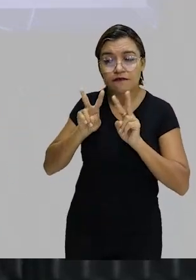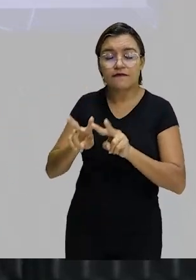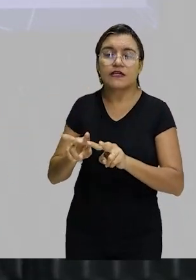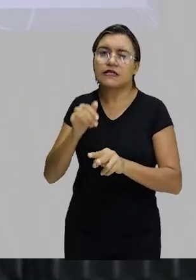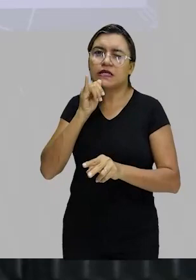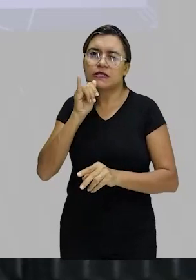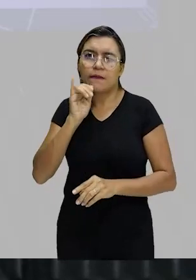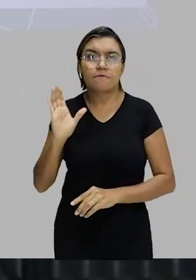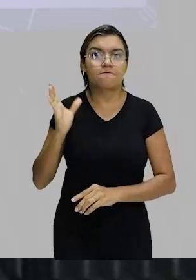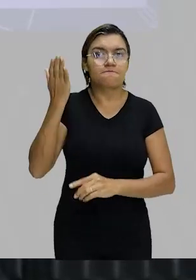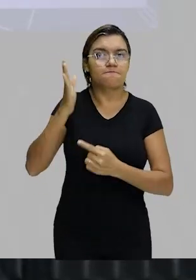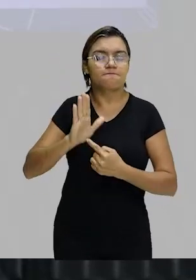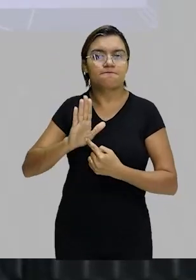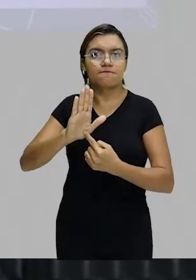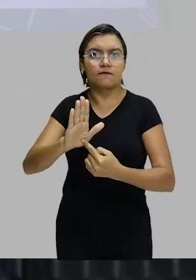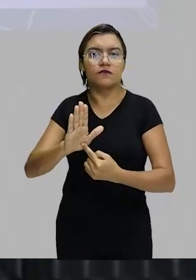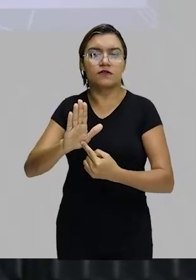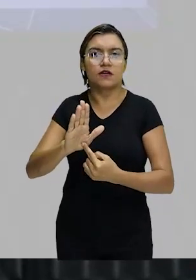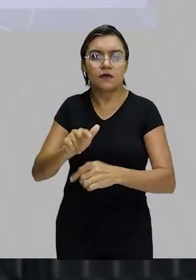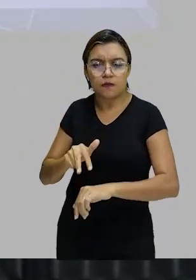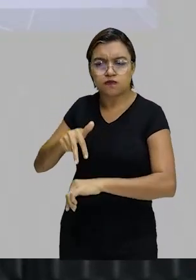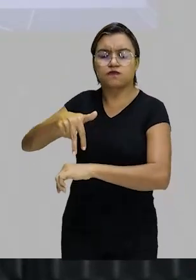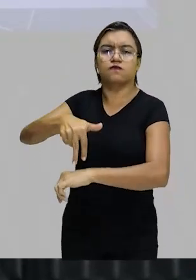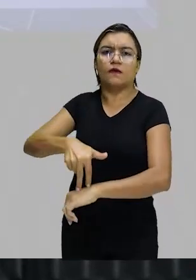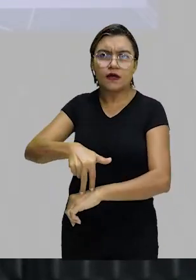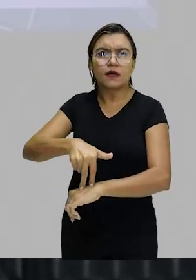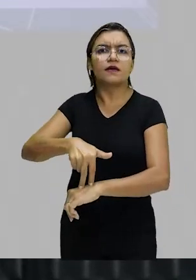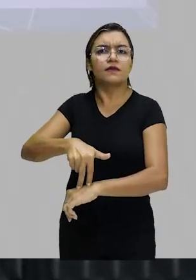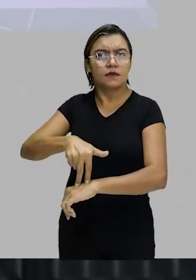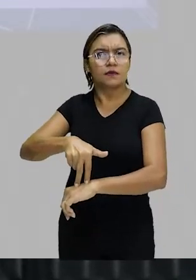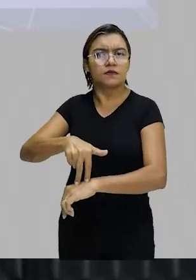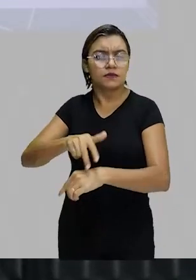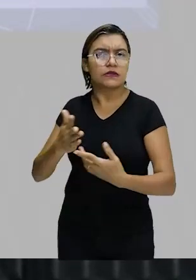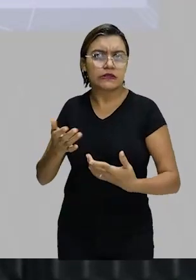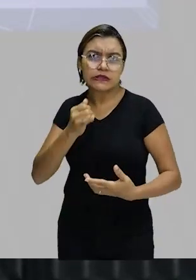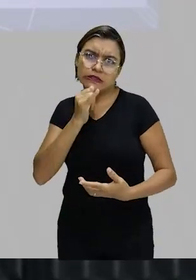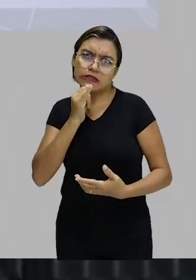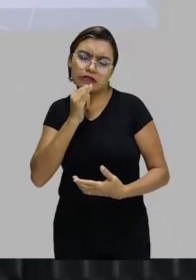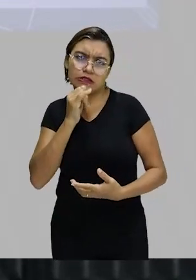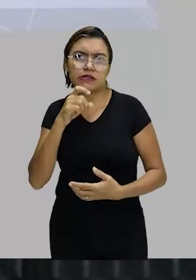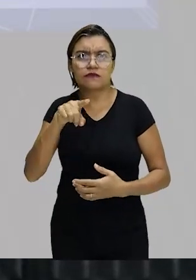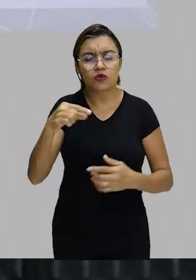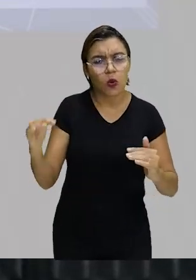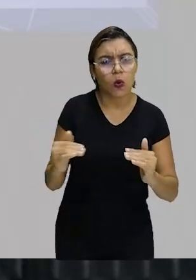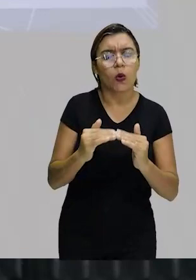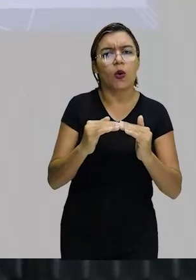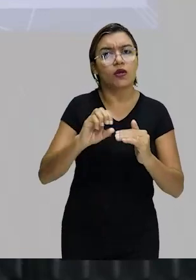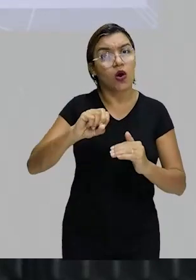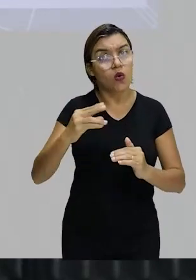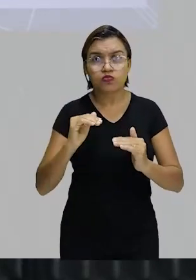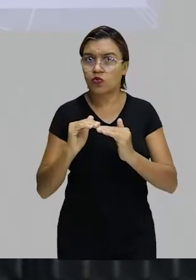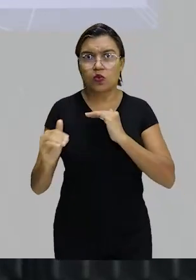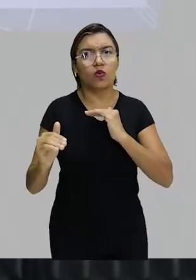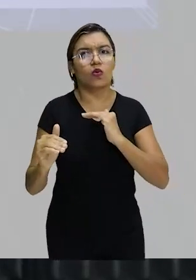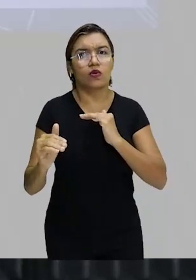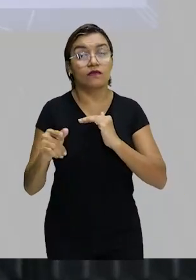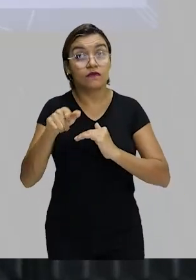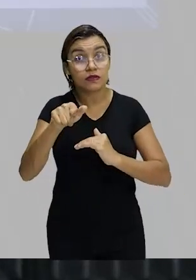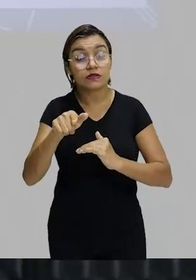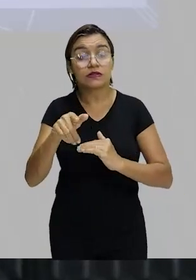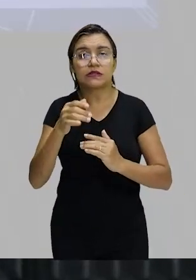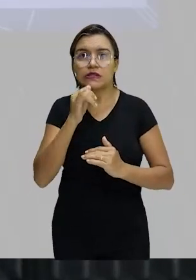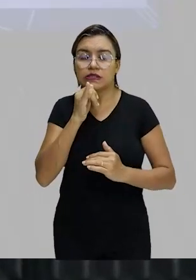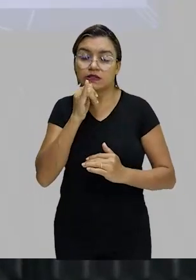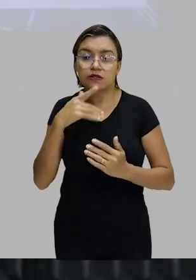uma manifestação e você se posiciona quanto a essa manifestação. Se você é a favor, se você é contra. Então, ela